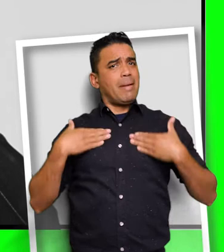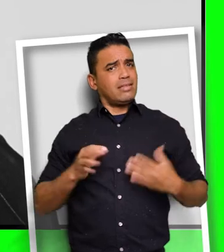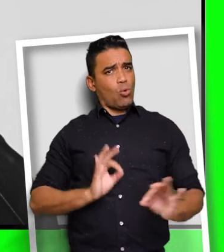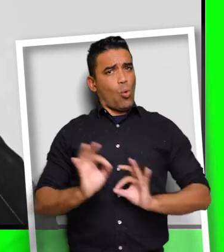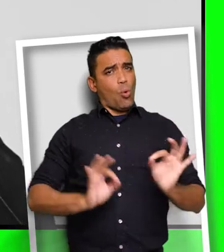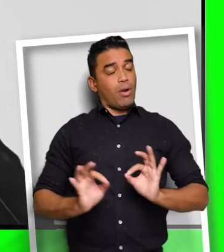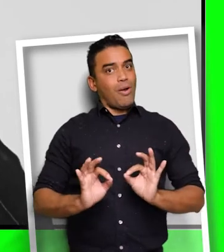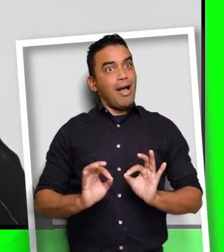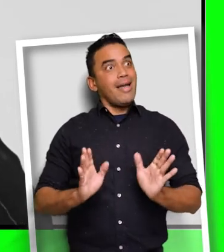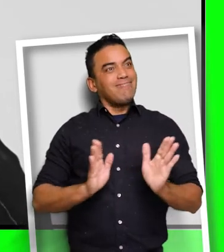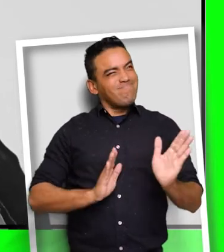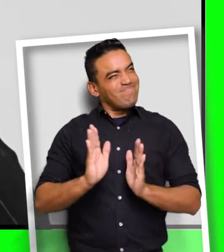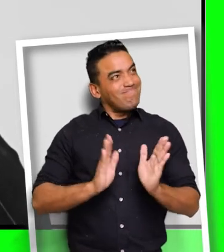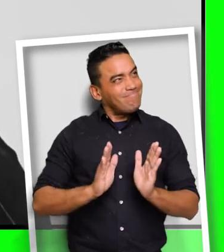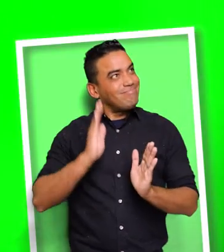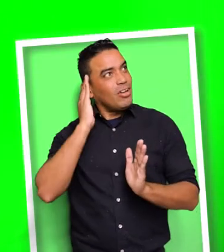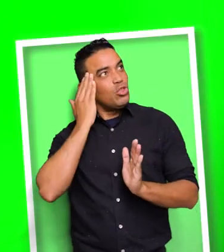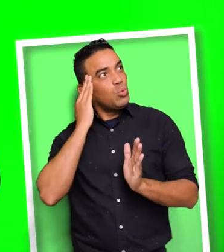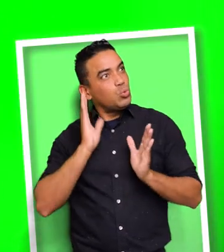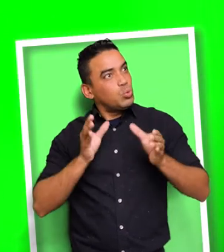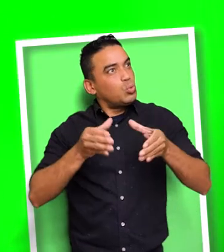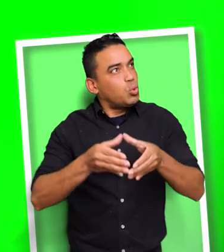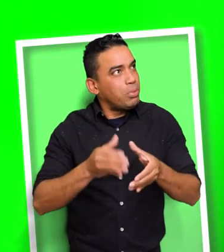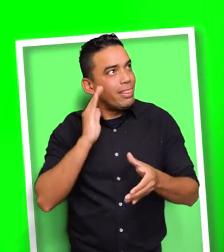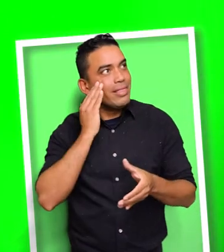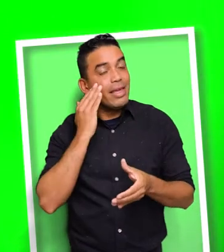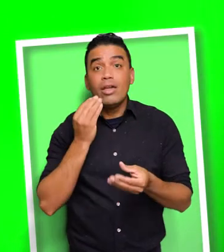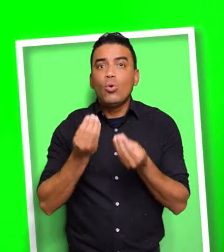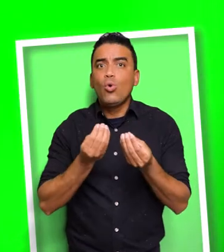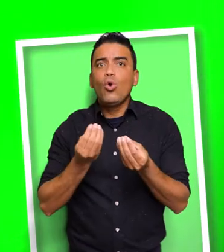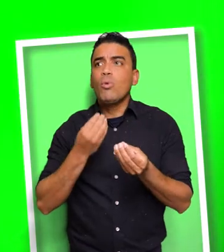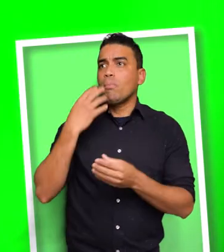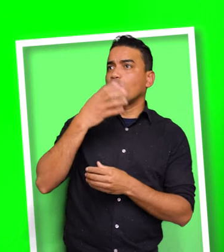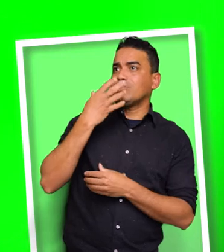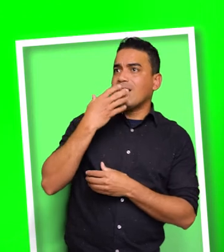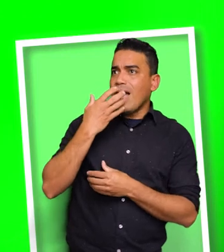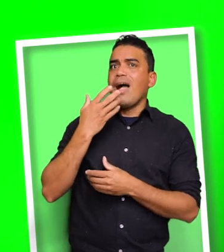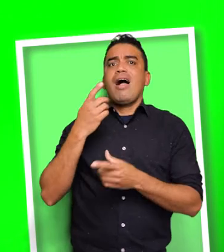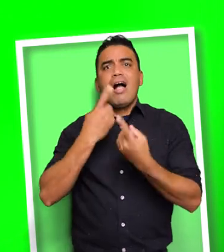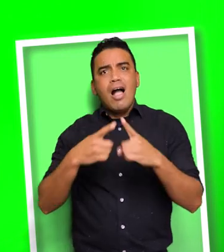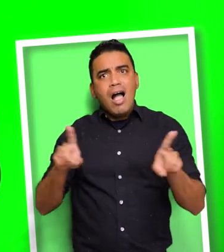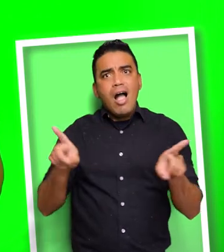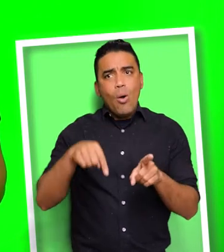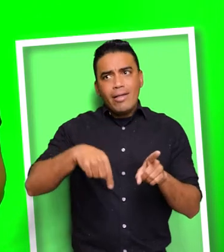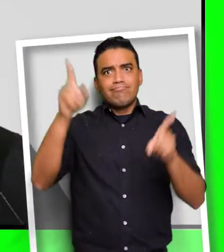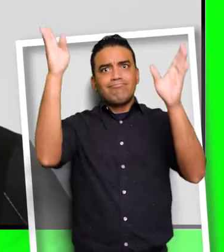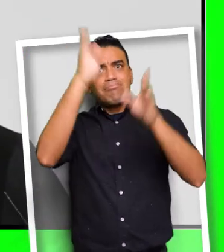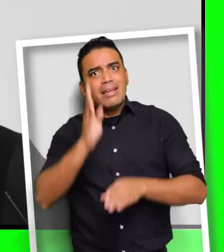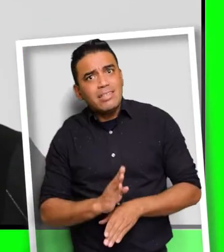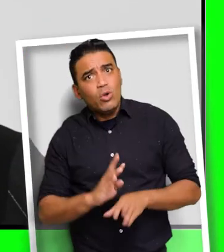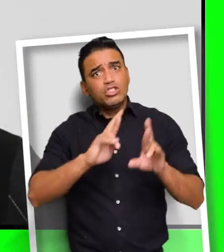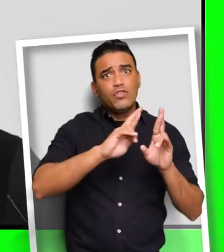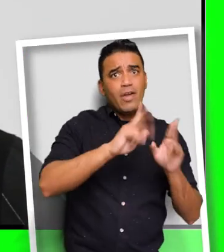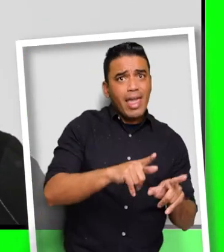que nesse momento a gente começou a entender o que, que era fazer musical brasileiro e qual era a